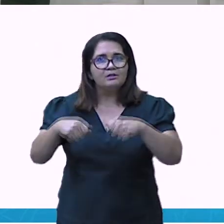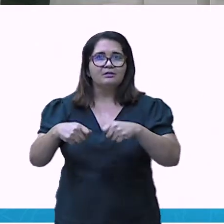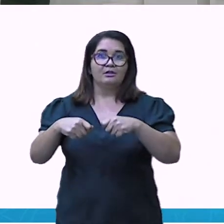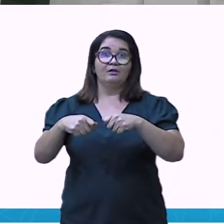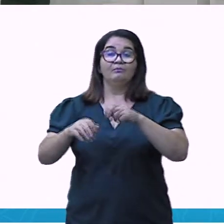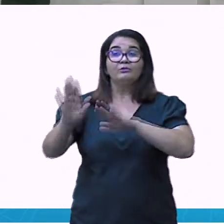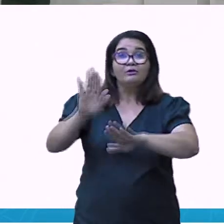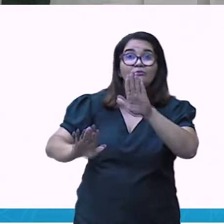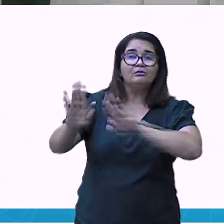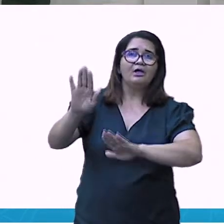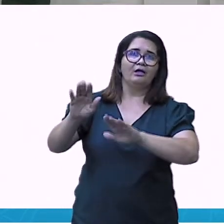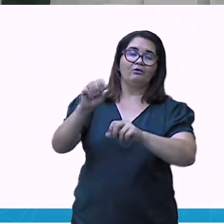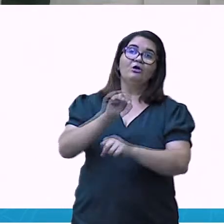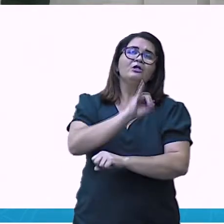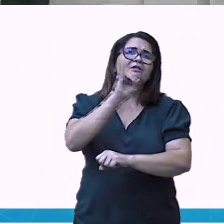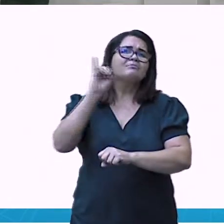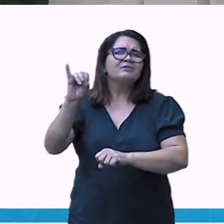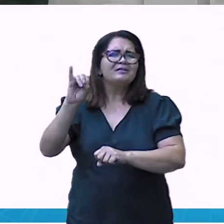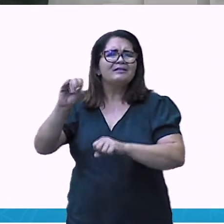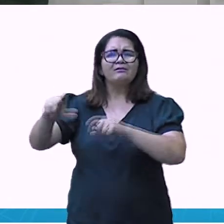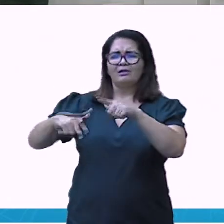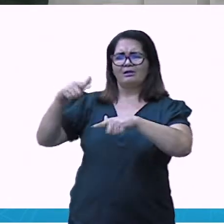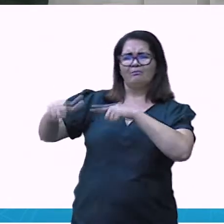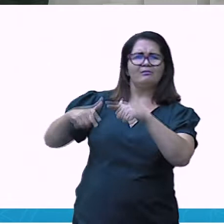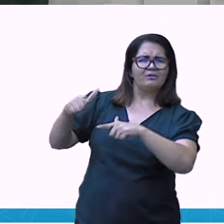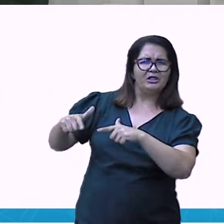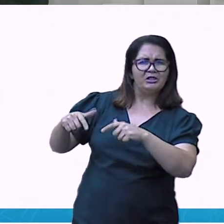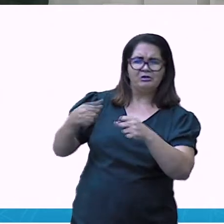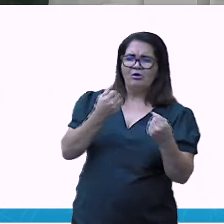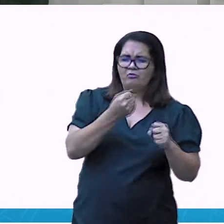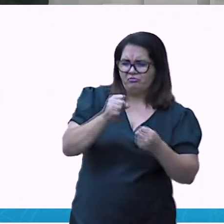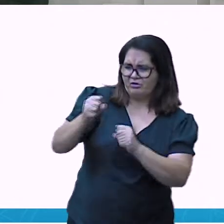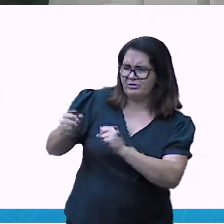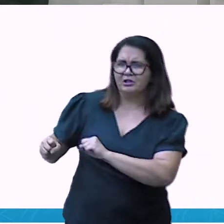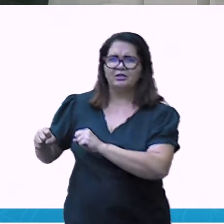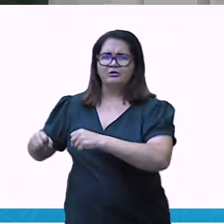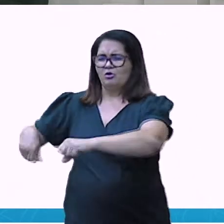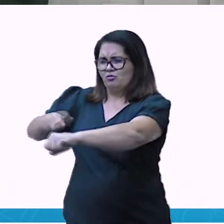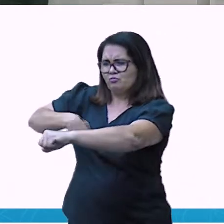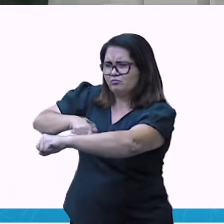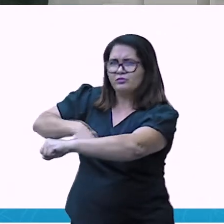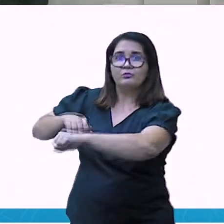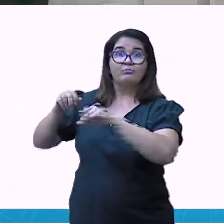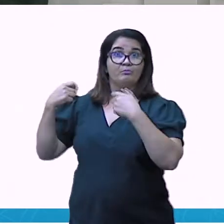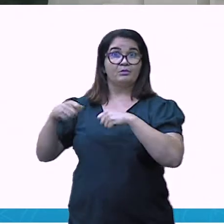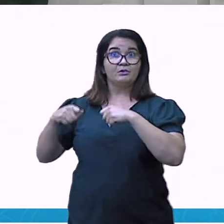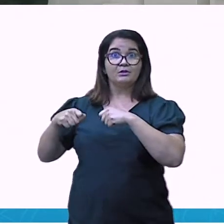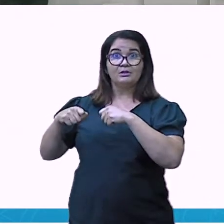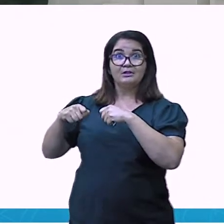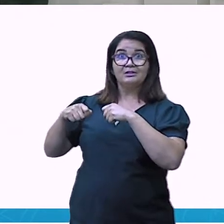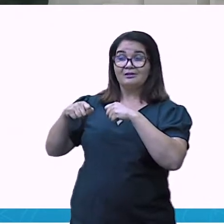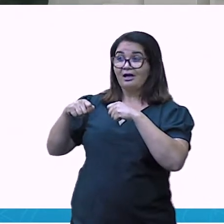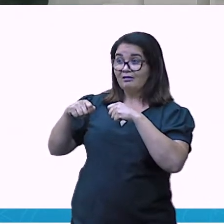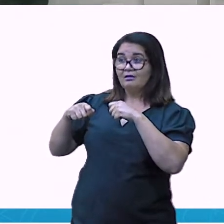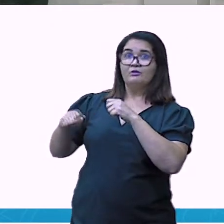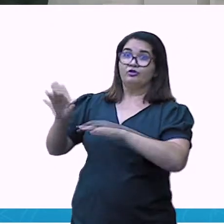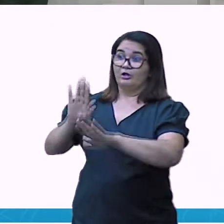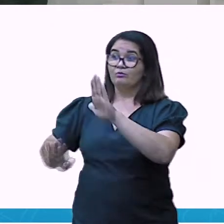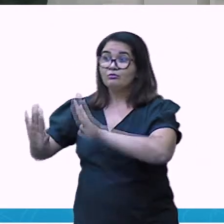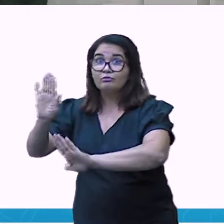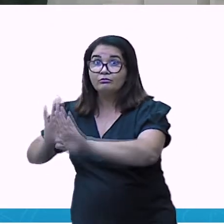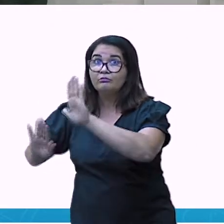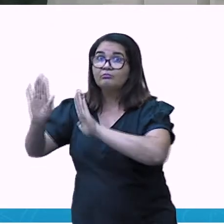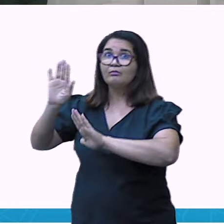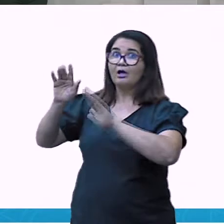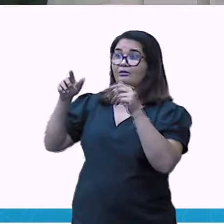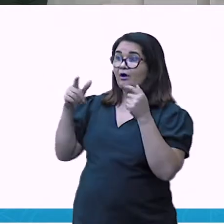simples fato de você estar realizando uma atividade. Então, quando eu tenho certeza que eu não vou sofrer um acidente,